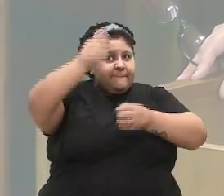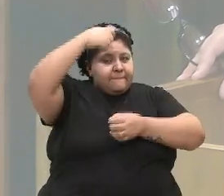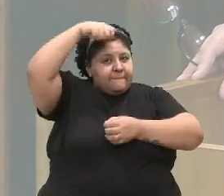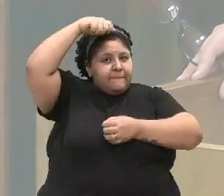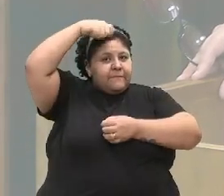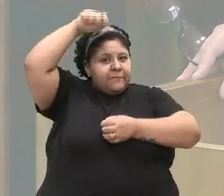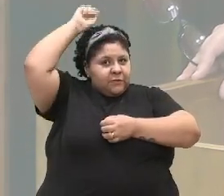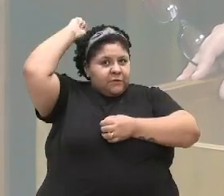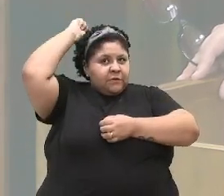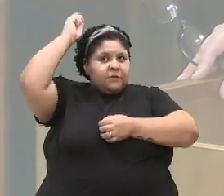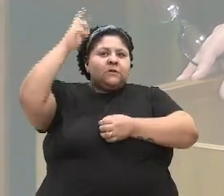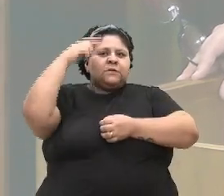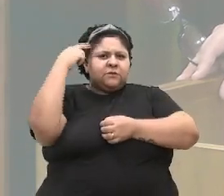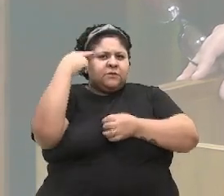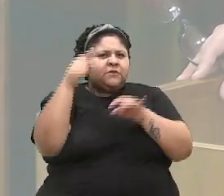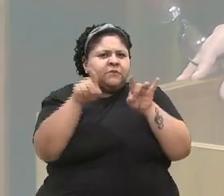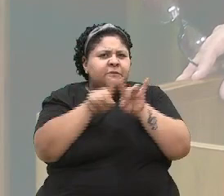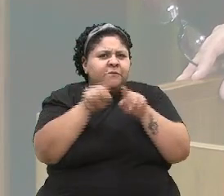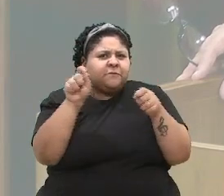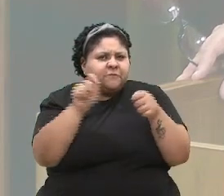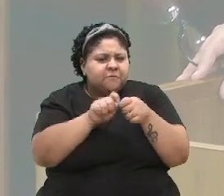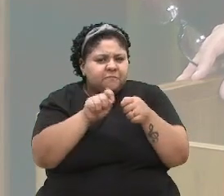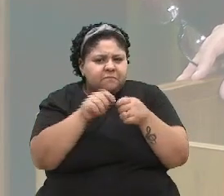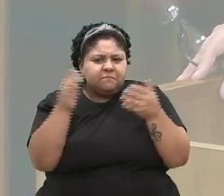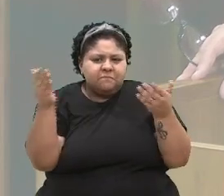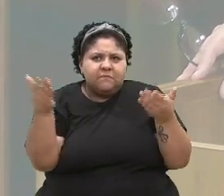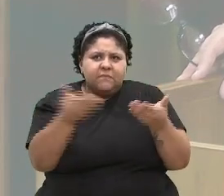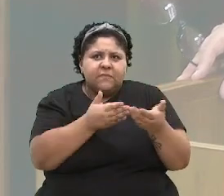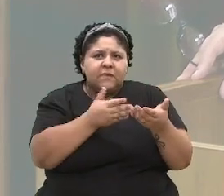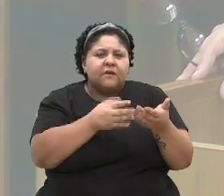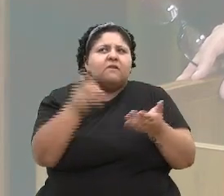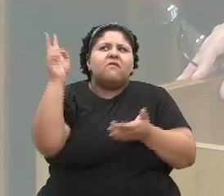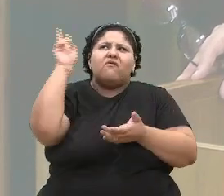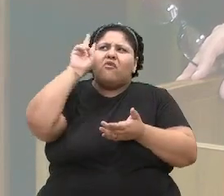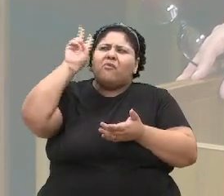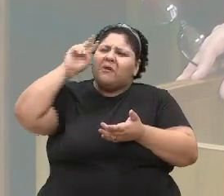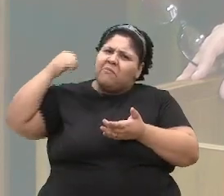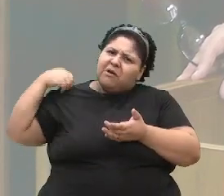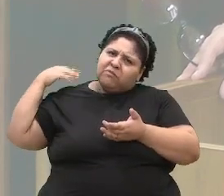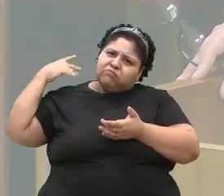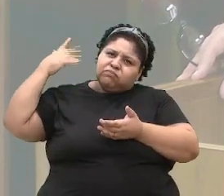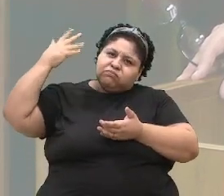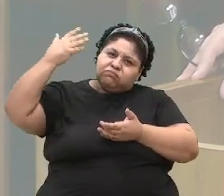também, o Rafael. Vamos fazer aqui uma leitura histórica.